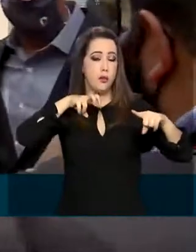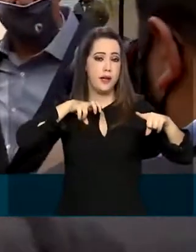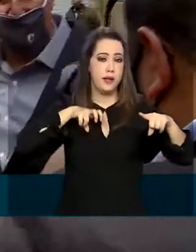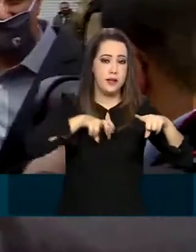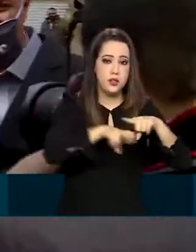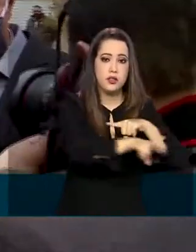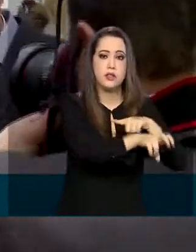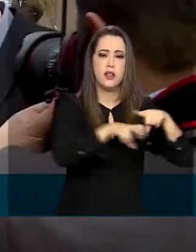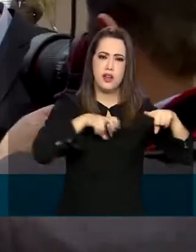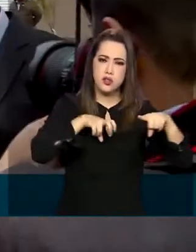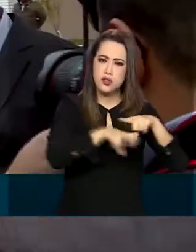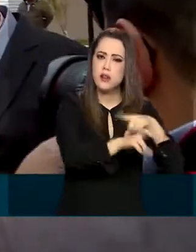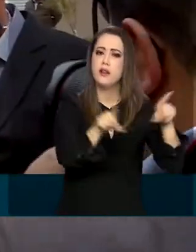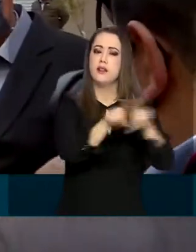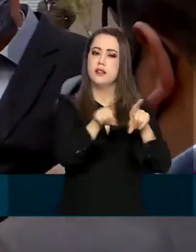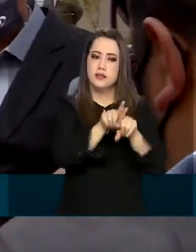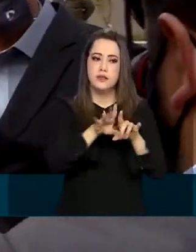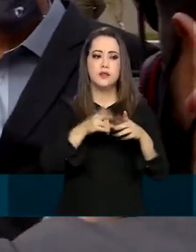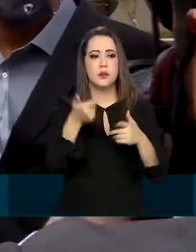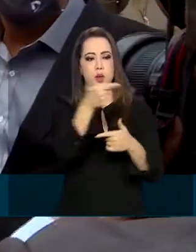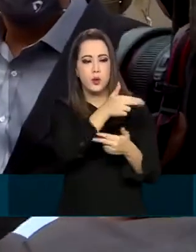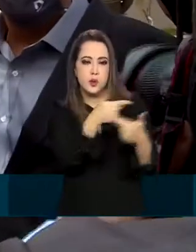sociais.